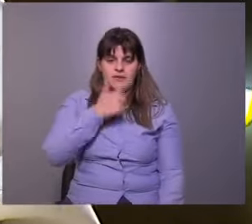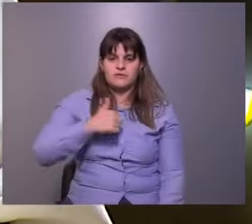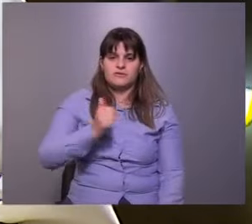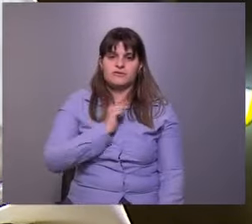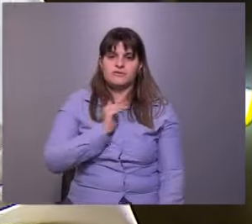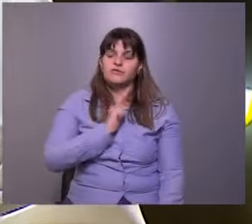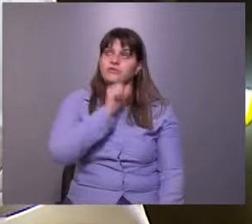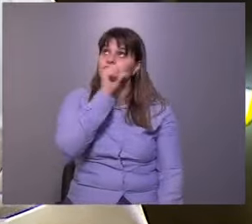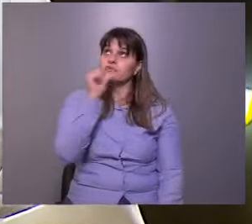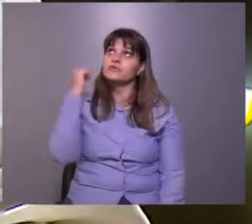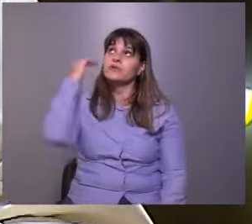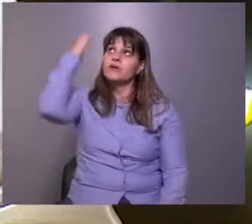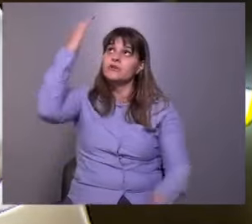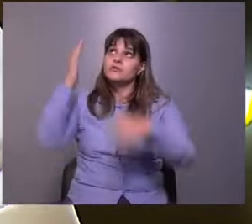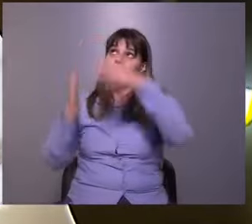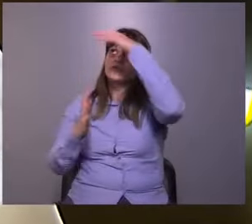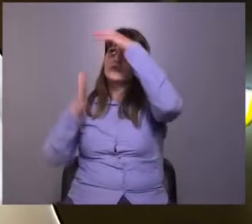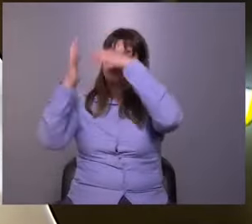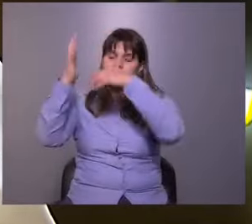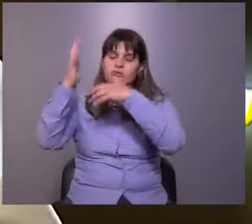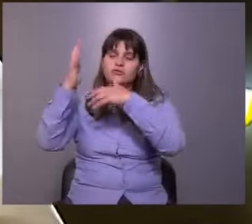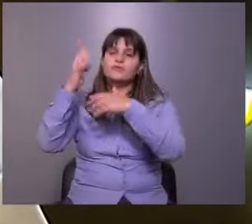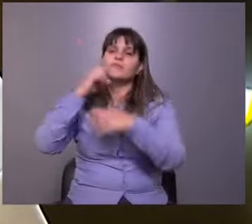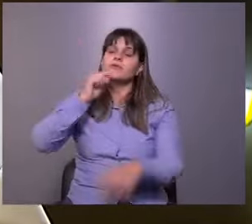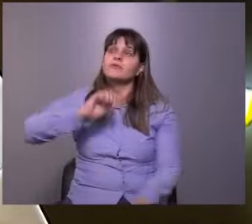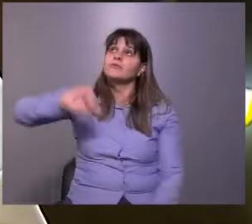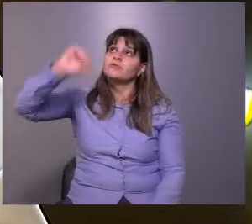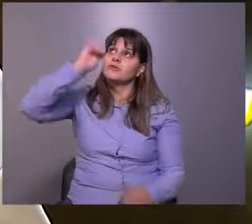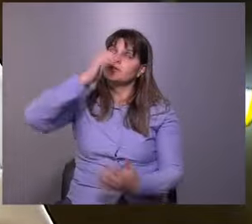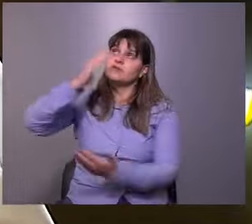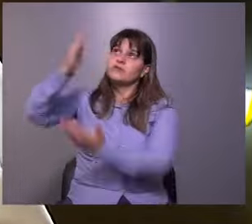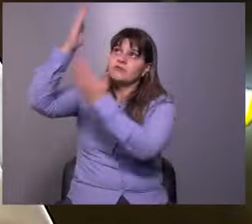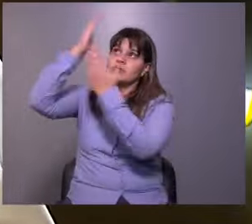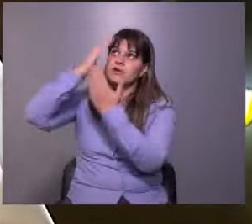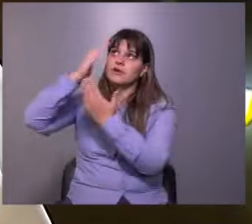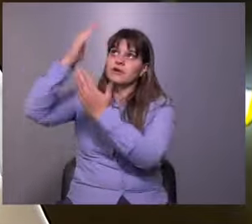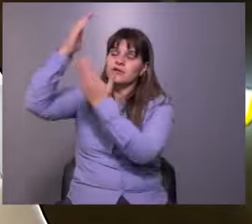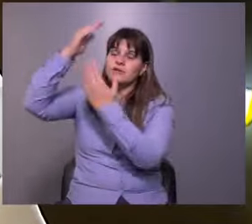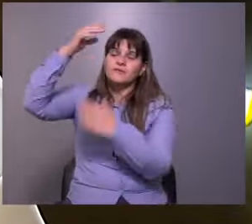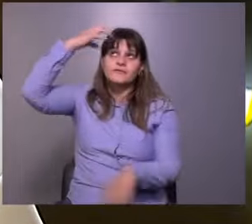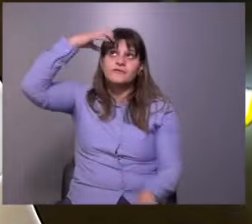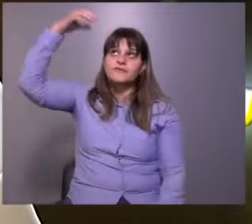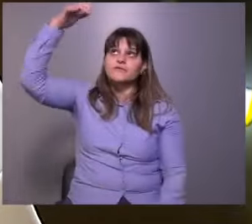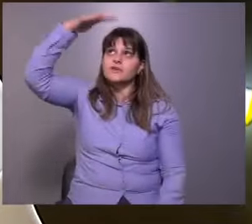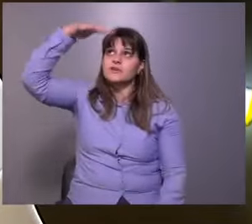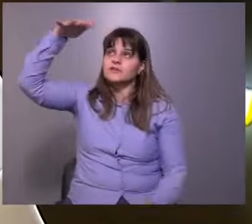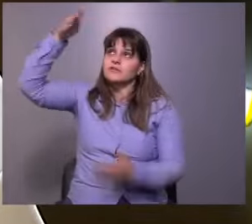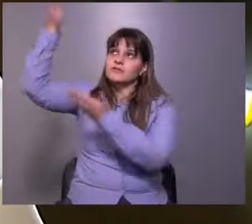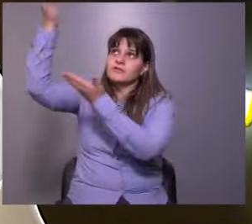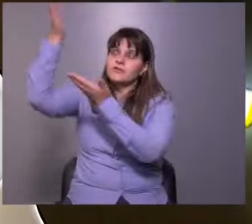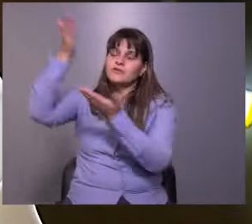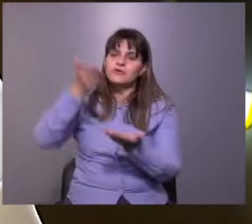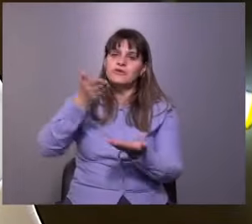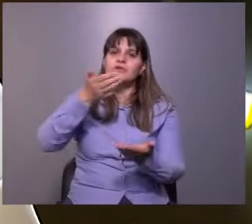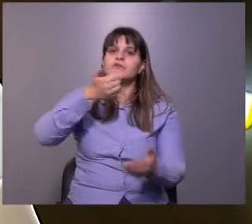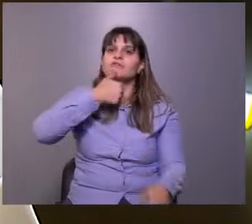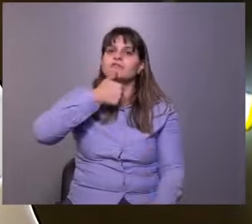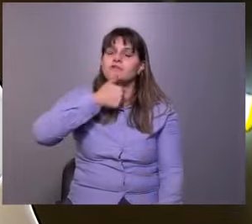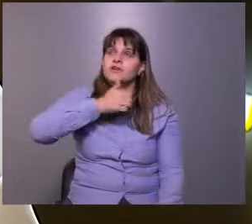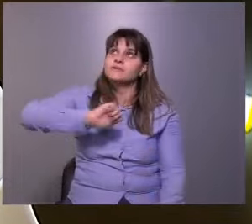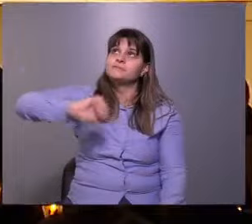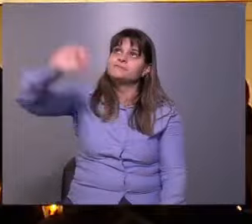vidas, mesmo nas sombras do caminho, e o dom da fortaleza para a seguir.